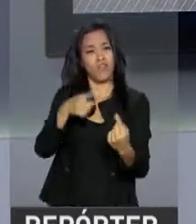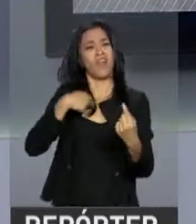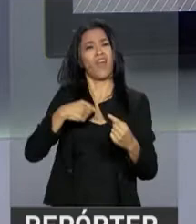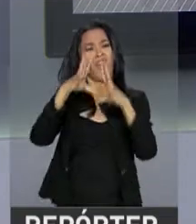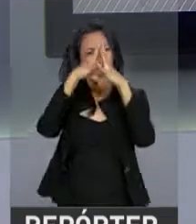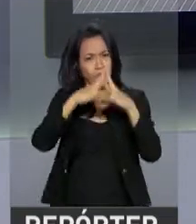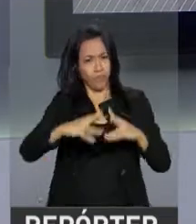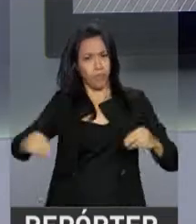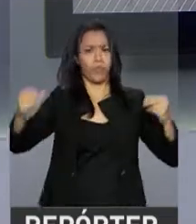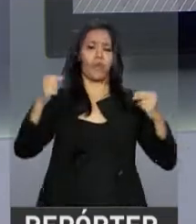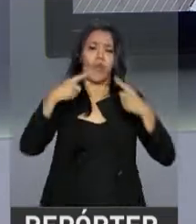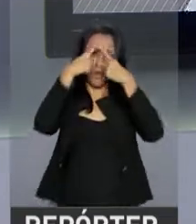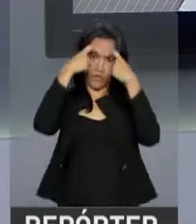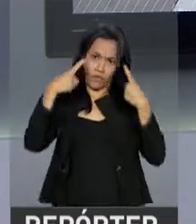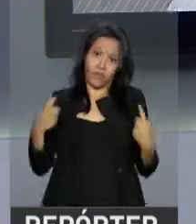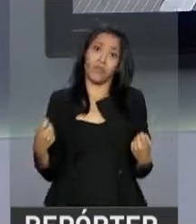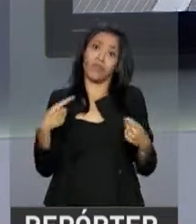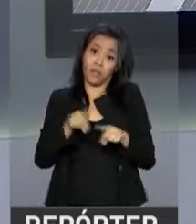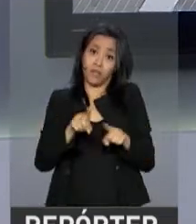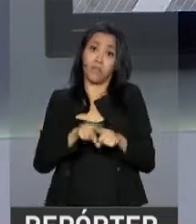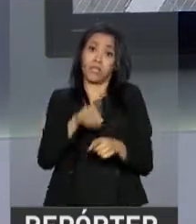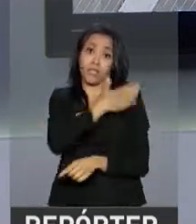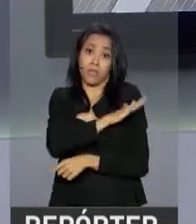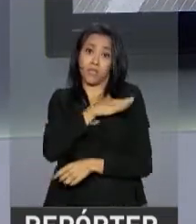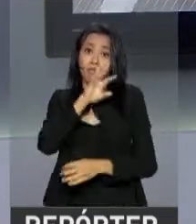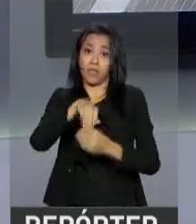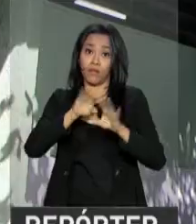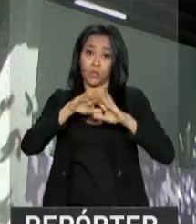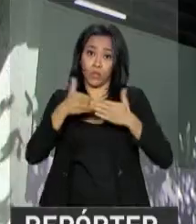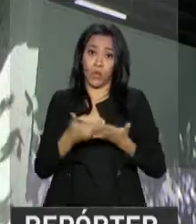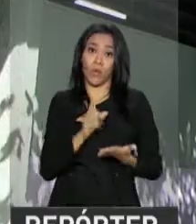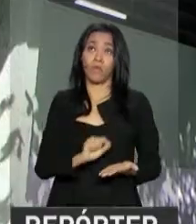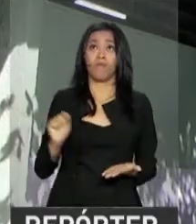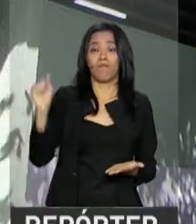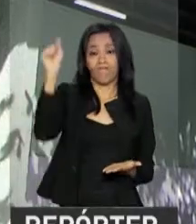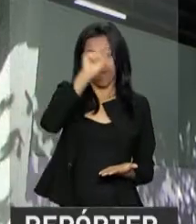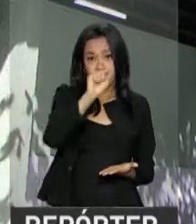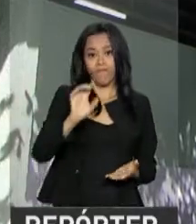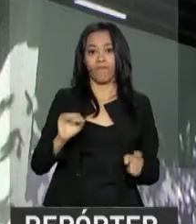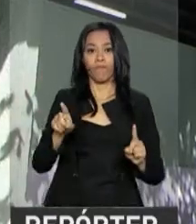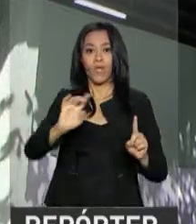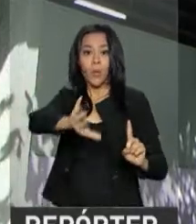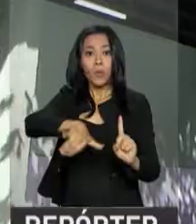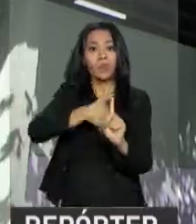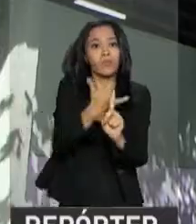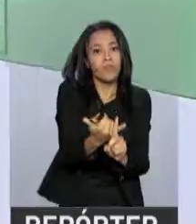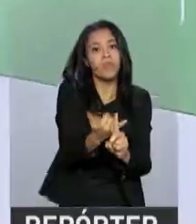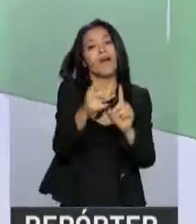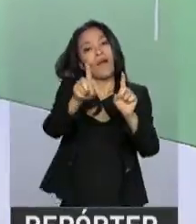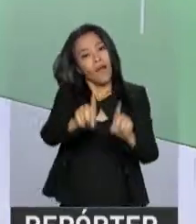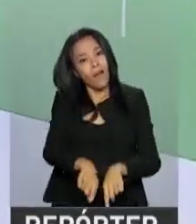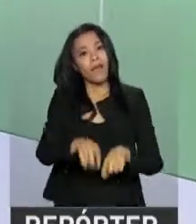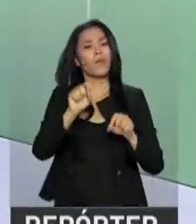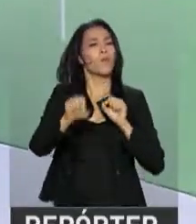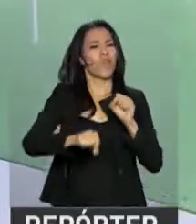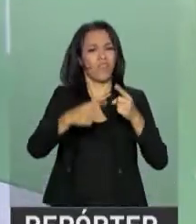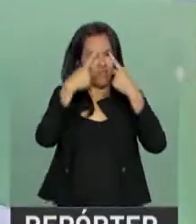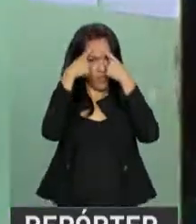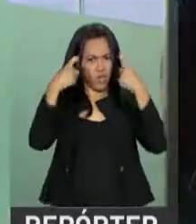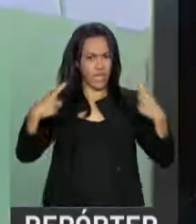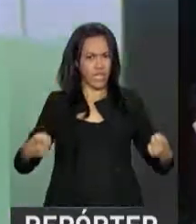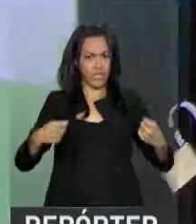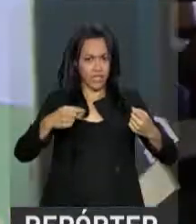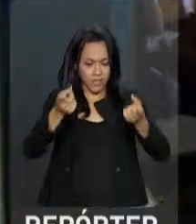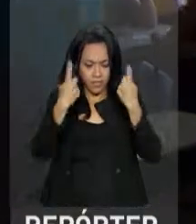ea discriminação no ambiente escolar o bullying é a prática de atos de violência física